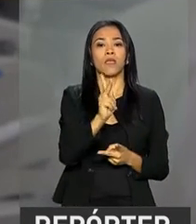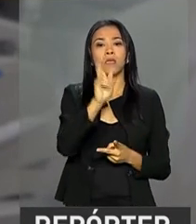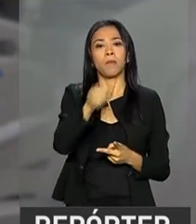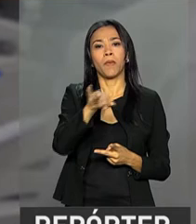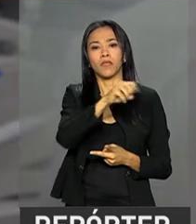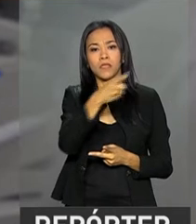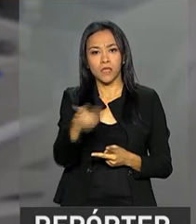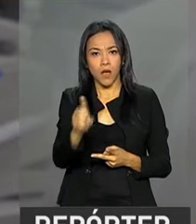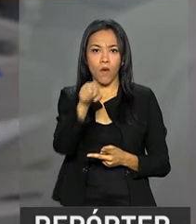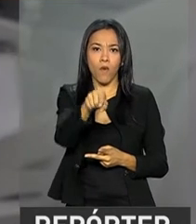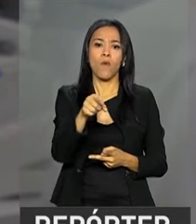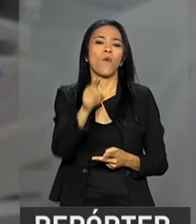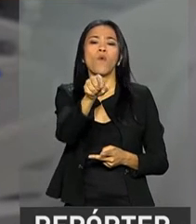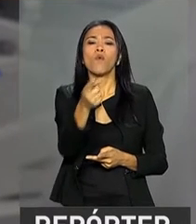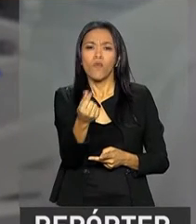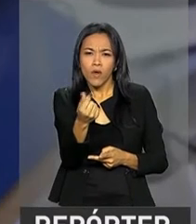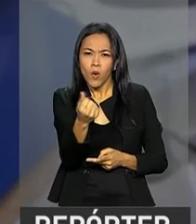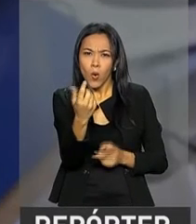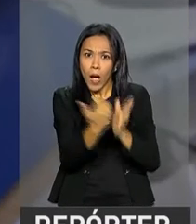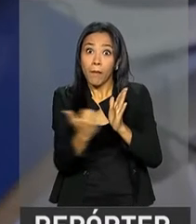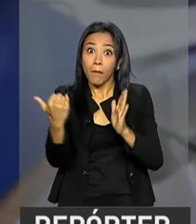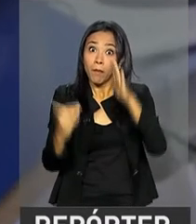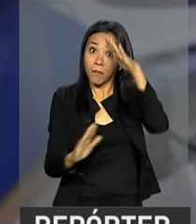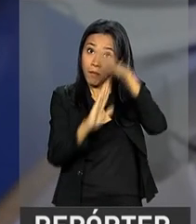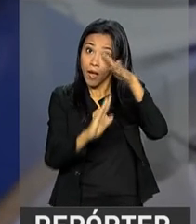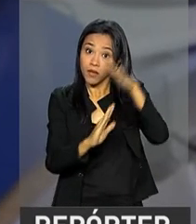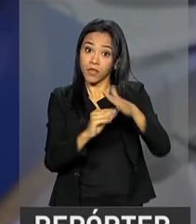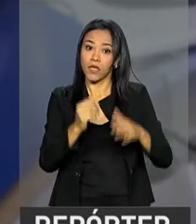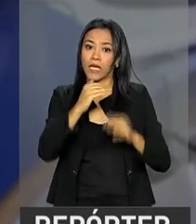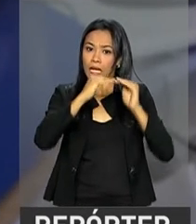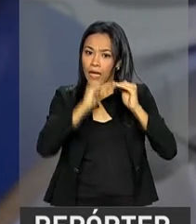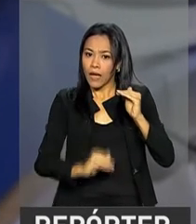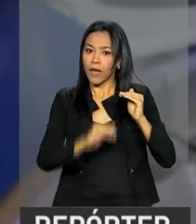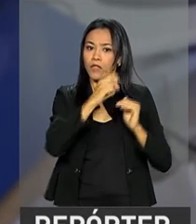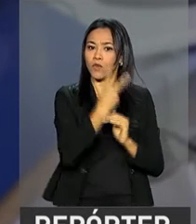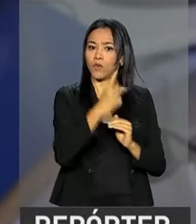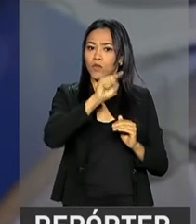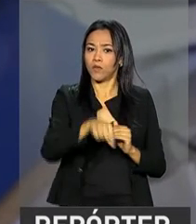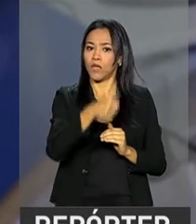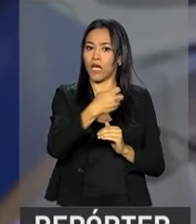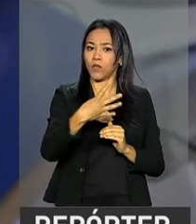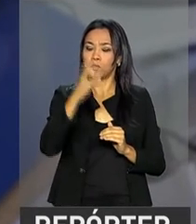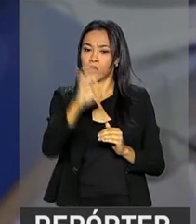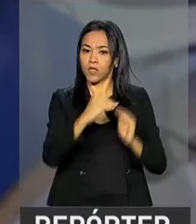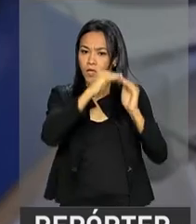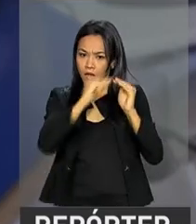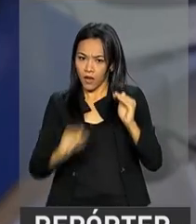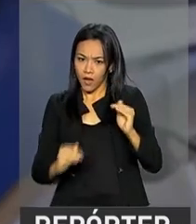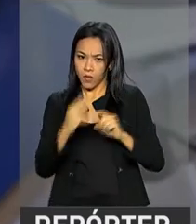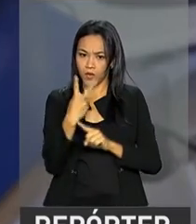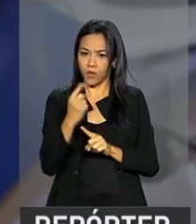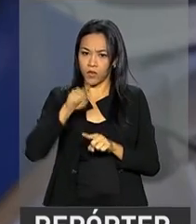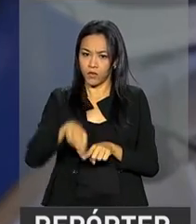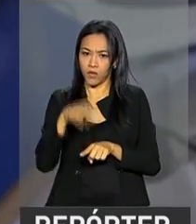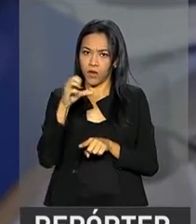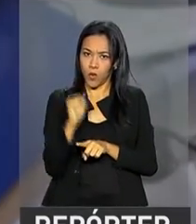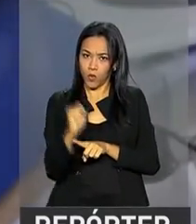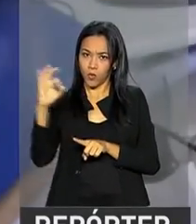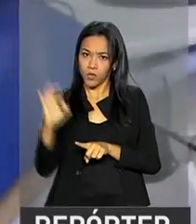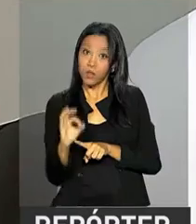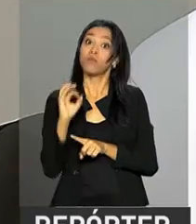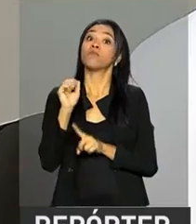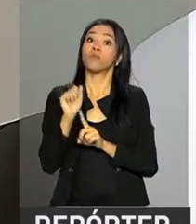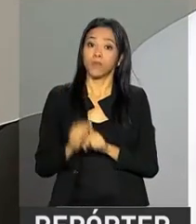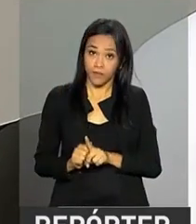taxa máxima que pode ser cobrada cai de 2,14 por cento para 2,08 por cento ao